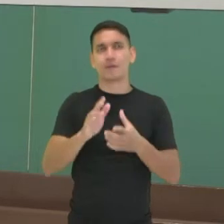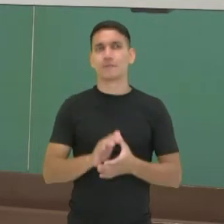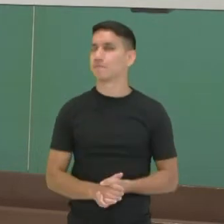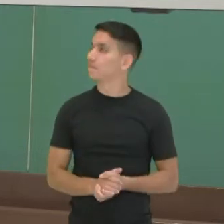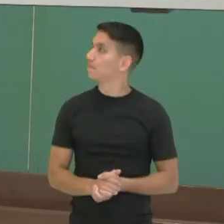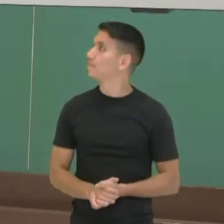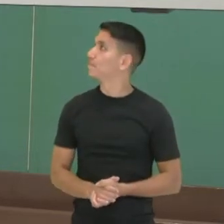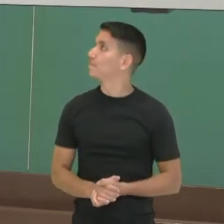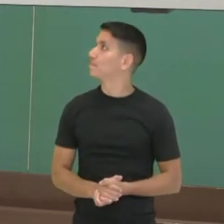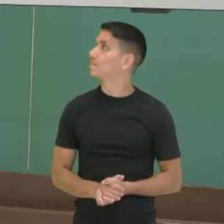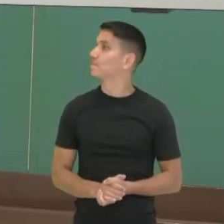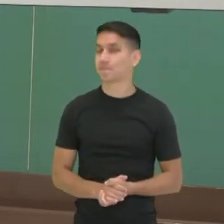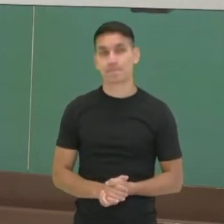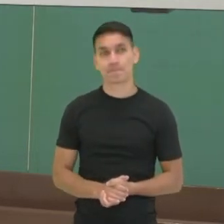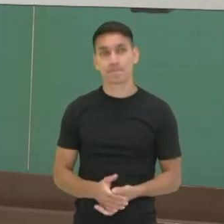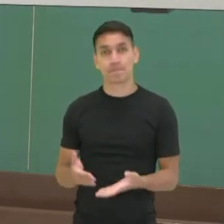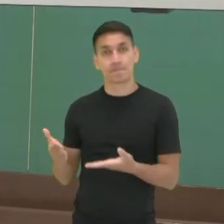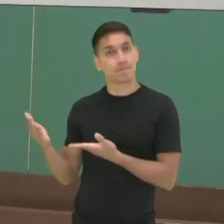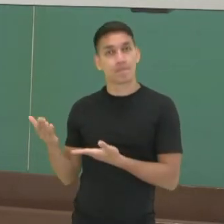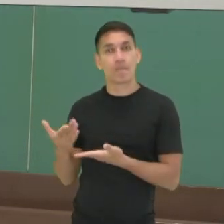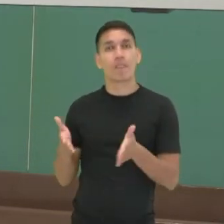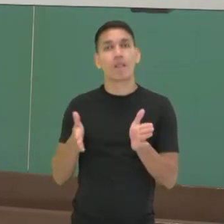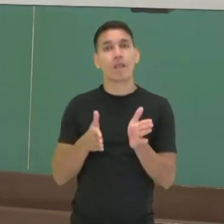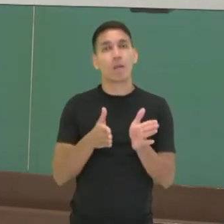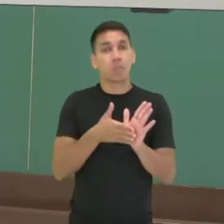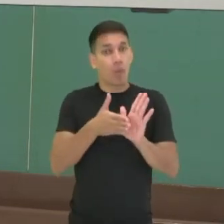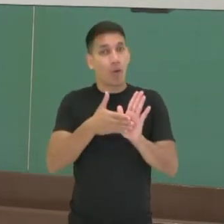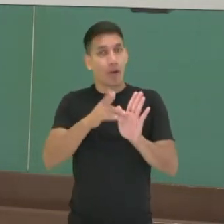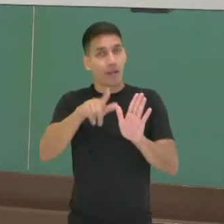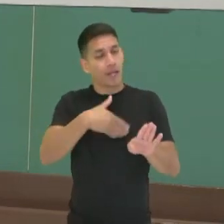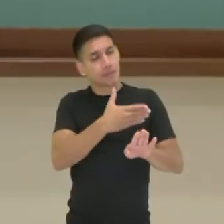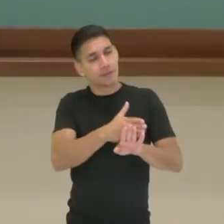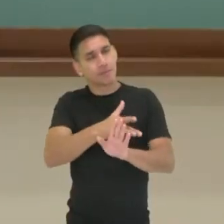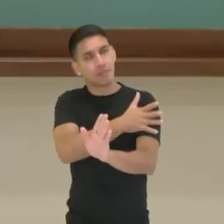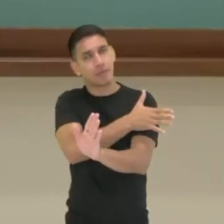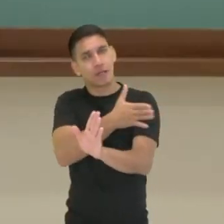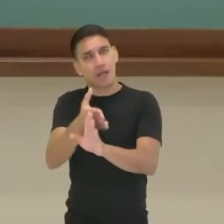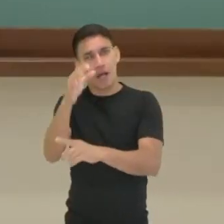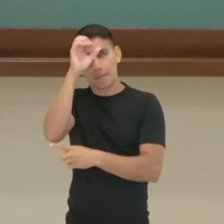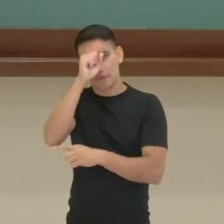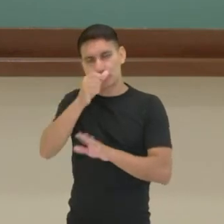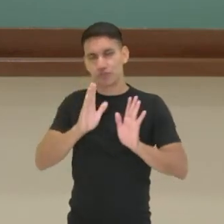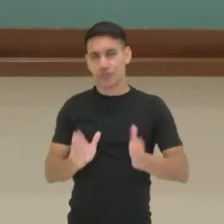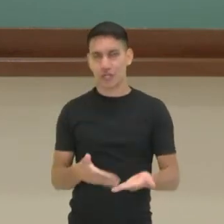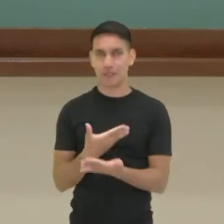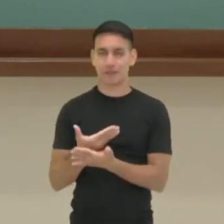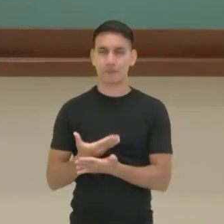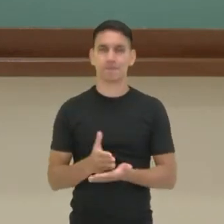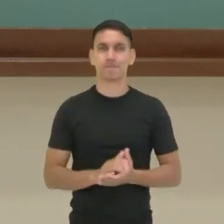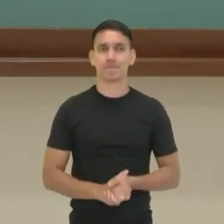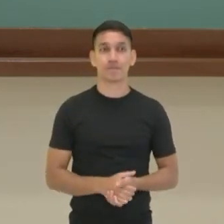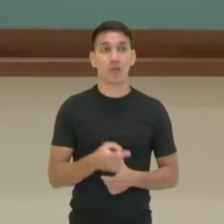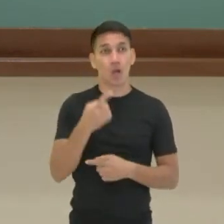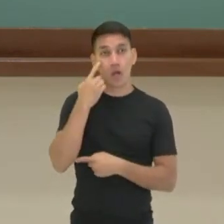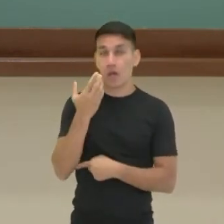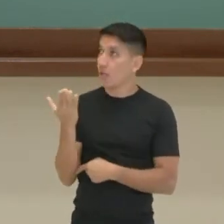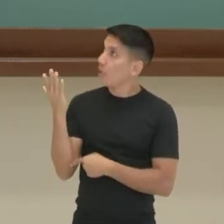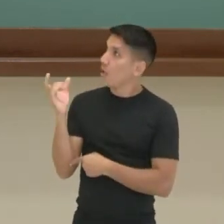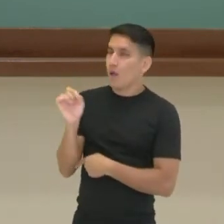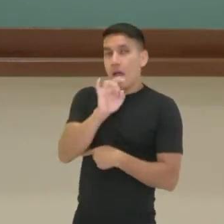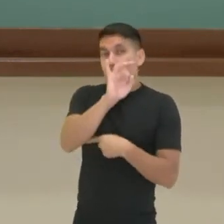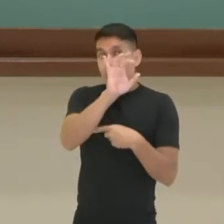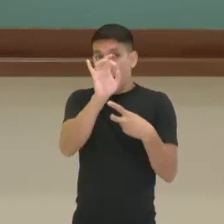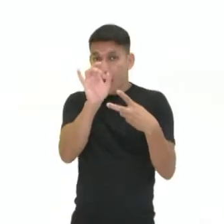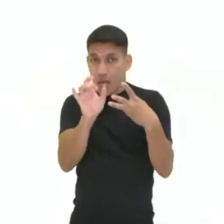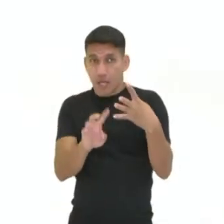rodando. Agora vamos praticar um pouquinho o que vocês acabaram de aprender nessa aula. Dá uma olhada aqui. Em cada um